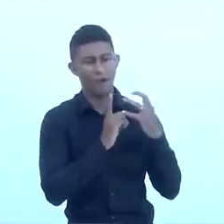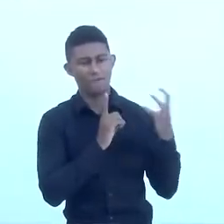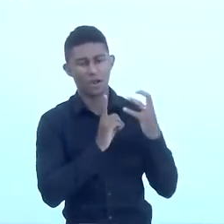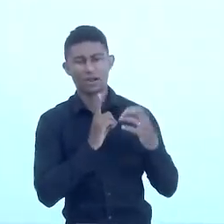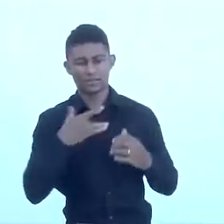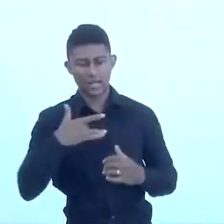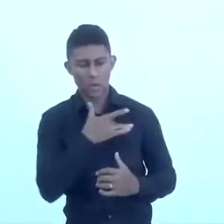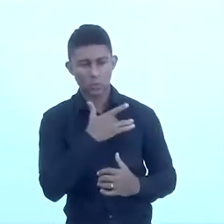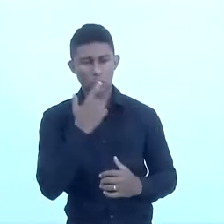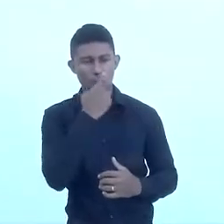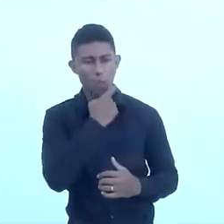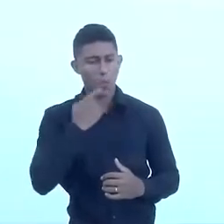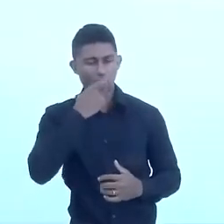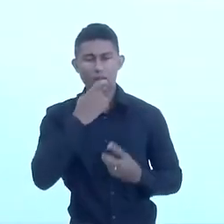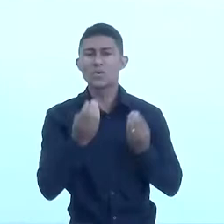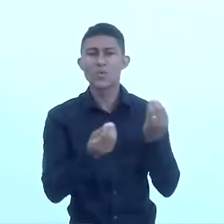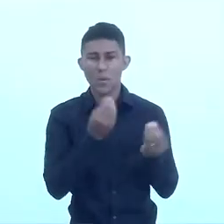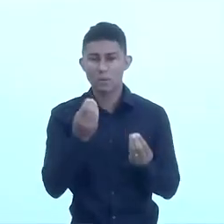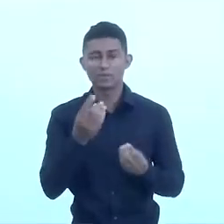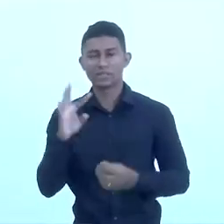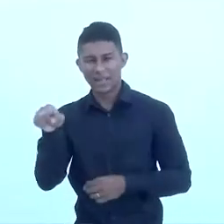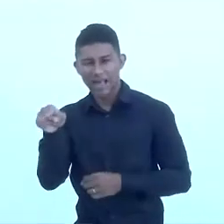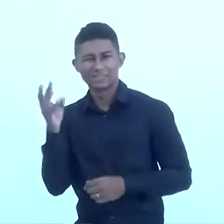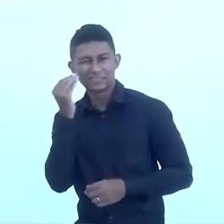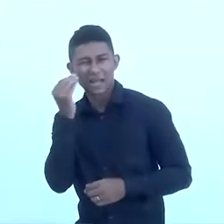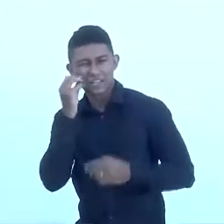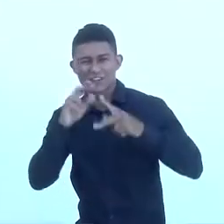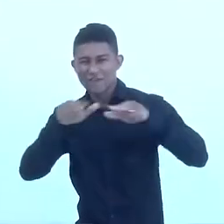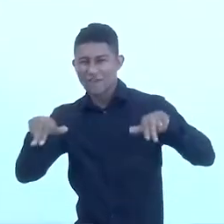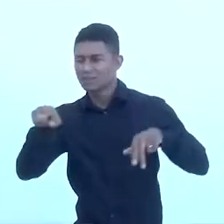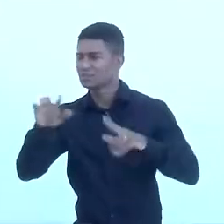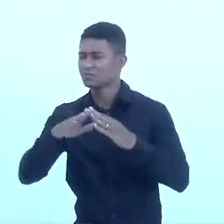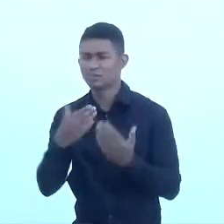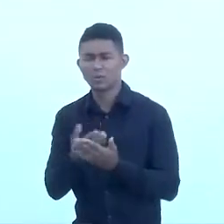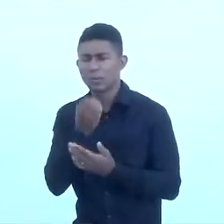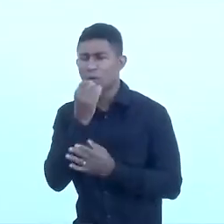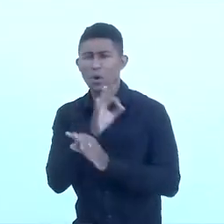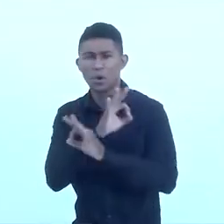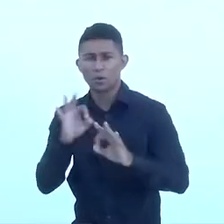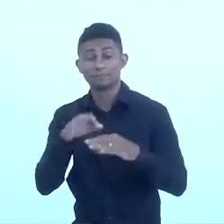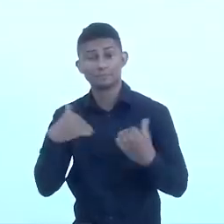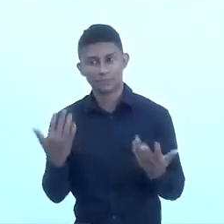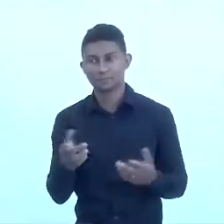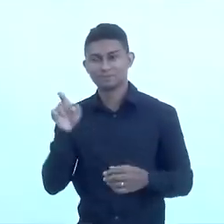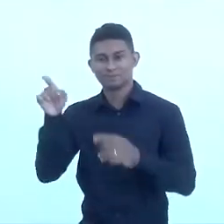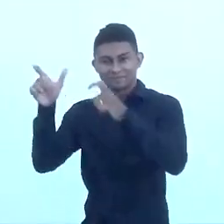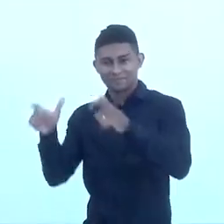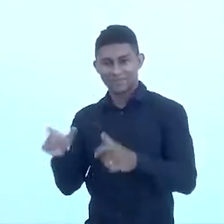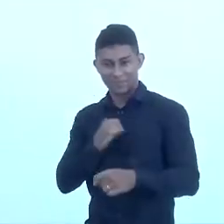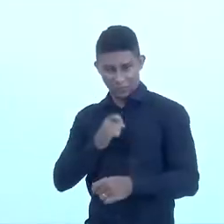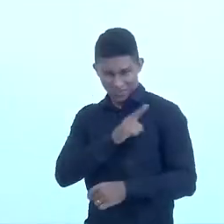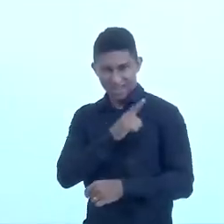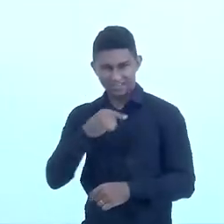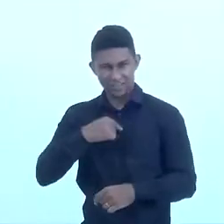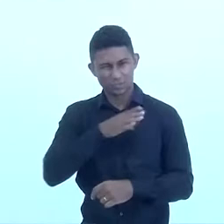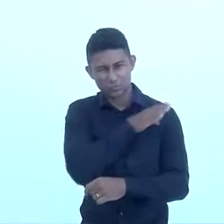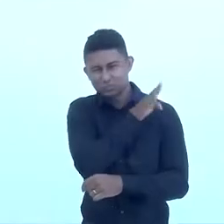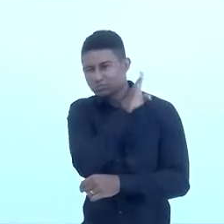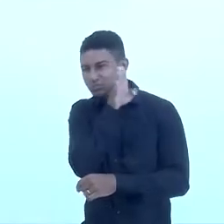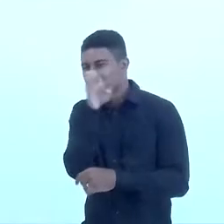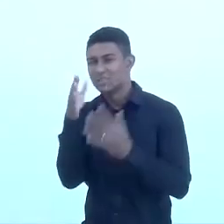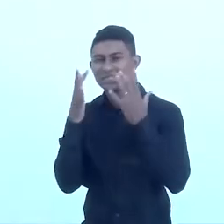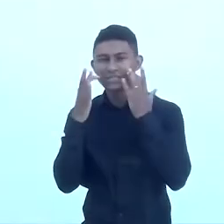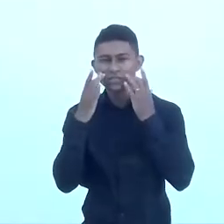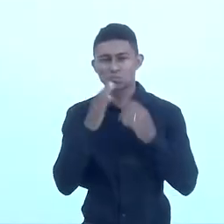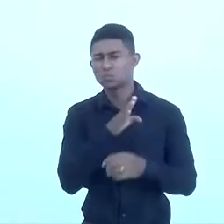fazia testes, experiências. Que escola boa que foi aquela. E aí, indo para São Gonçalo, eu fiquei olhando assim